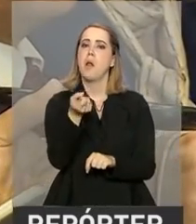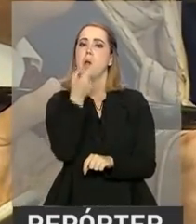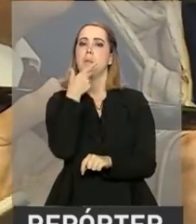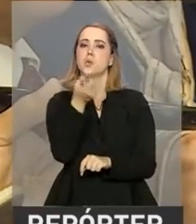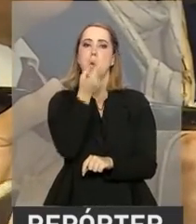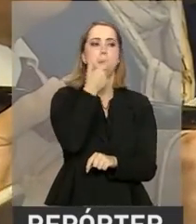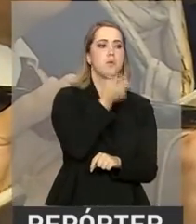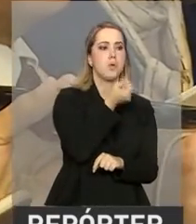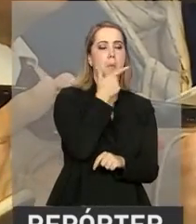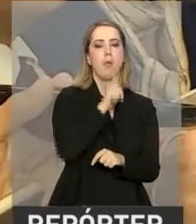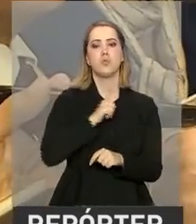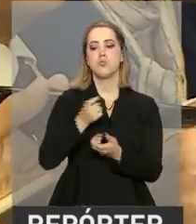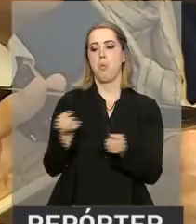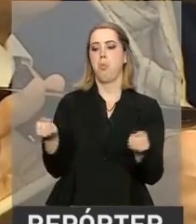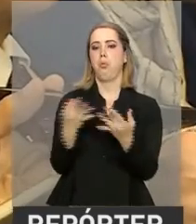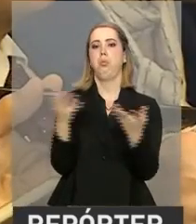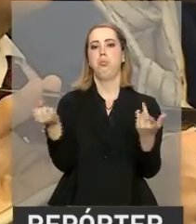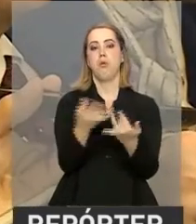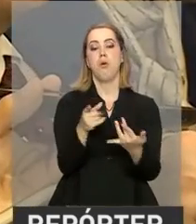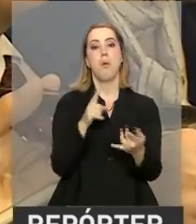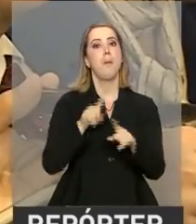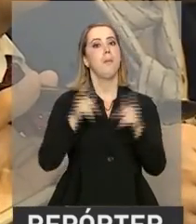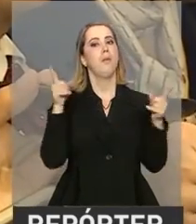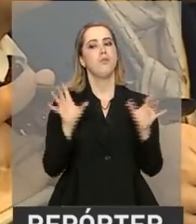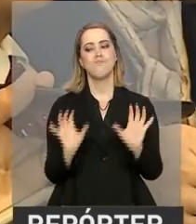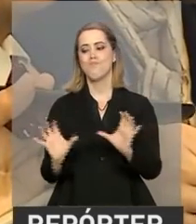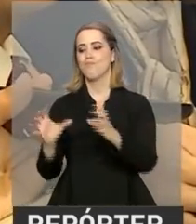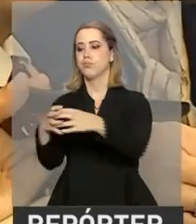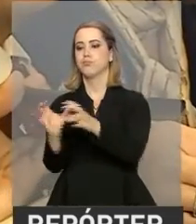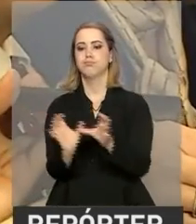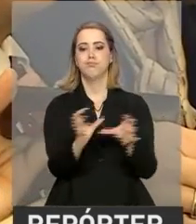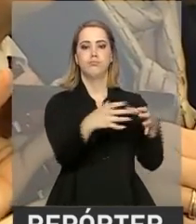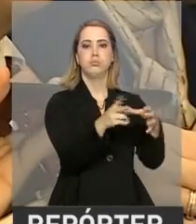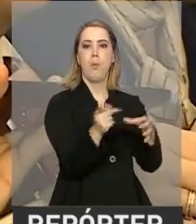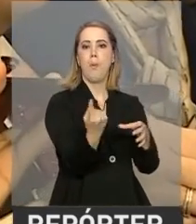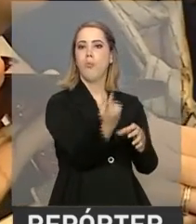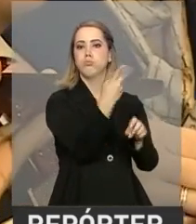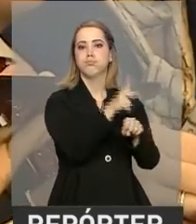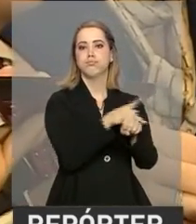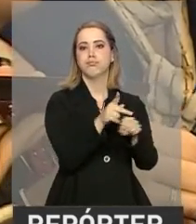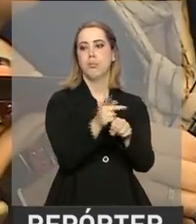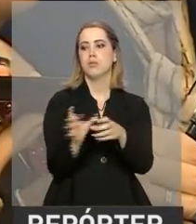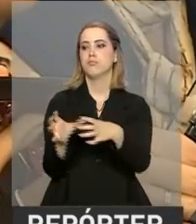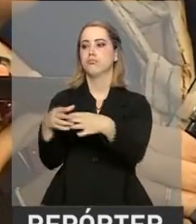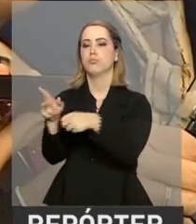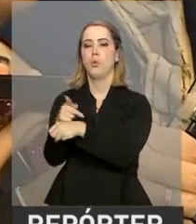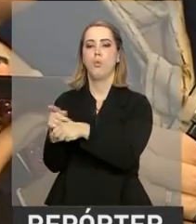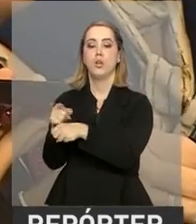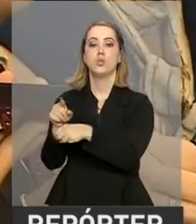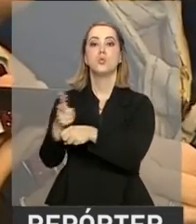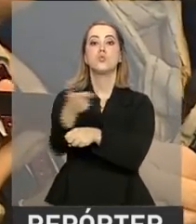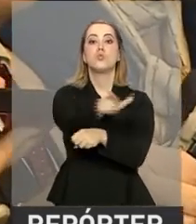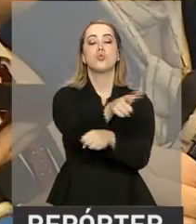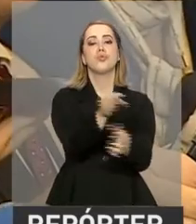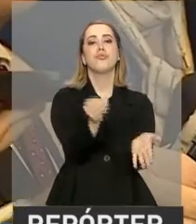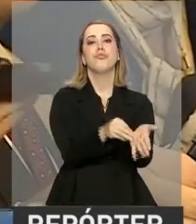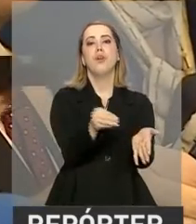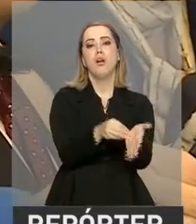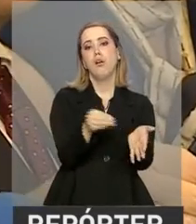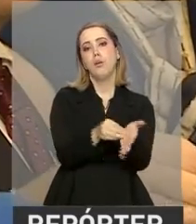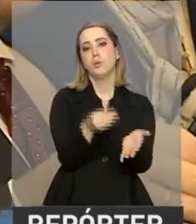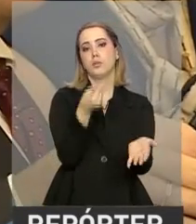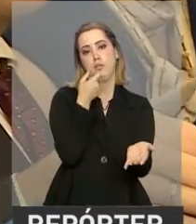como por exemplo antibióticos mas isso é para alguns setores da população melhor para os outros o que falta e essa idéia foi